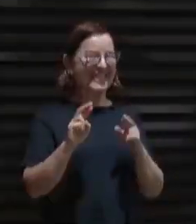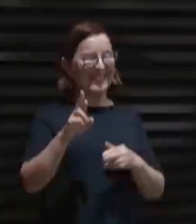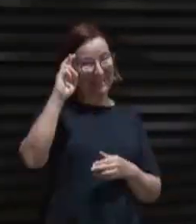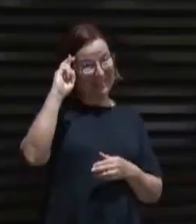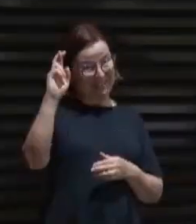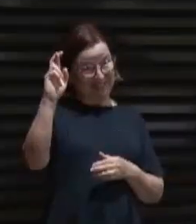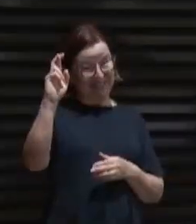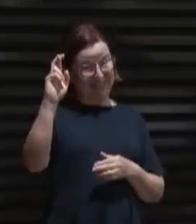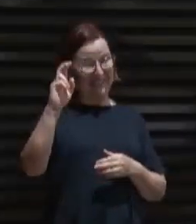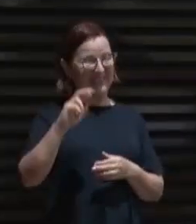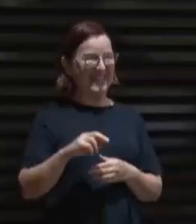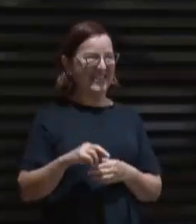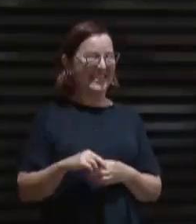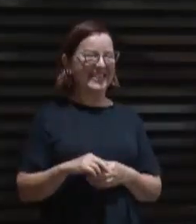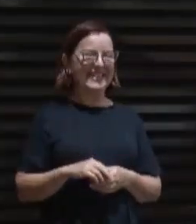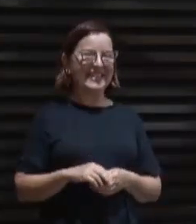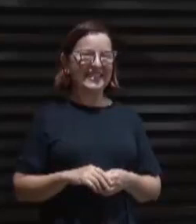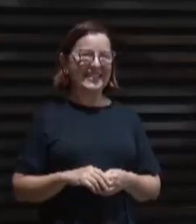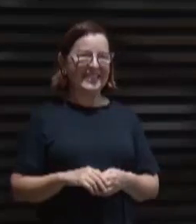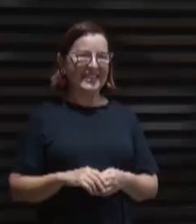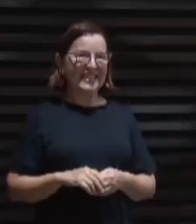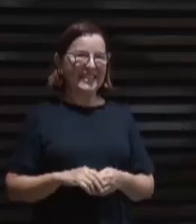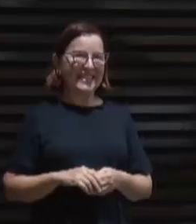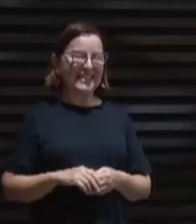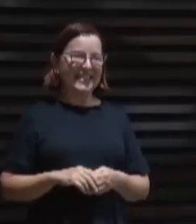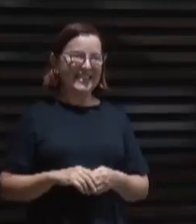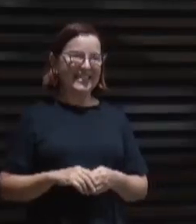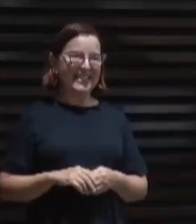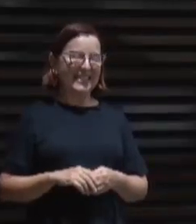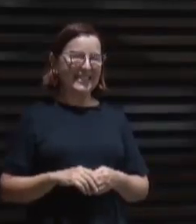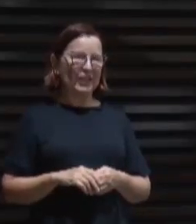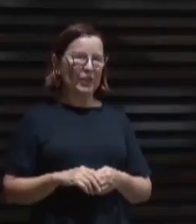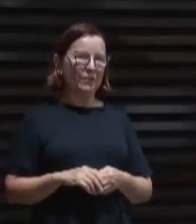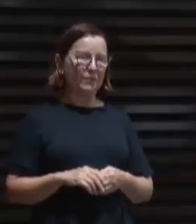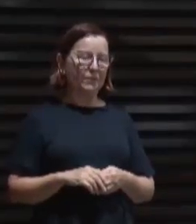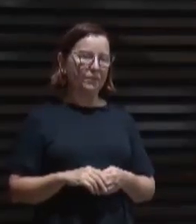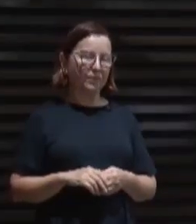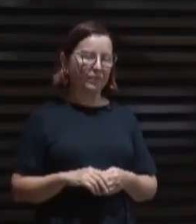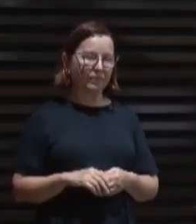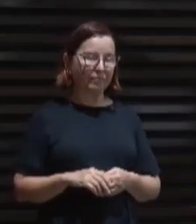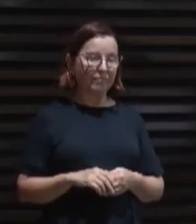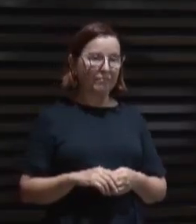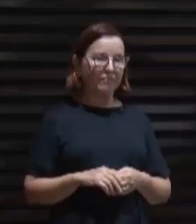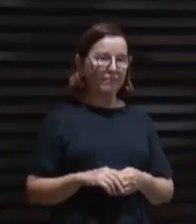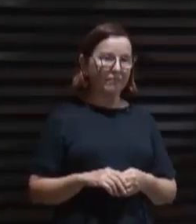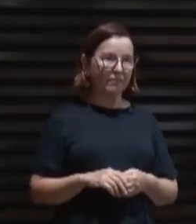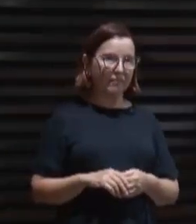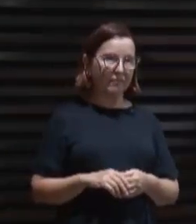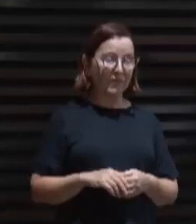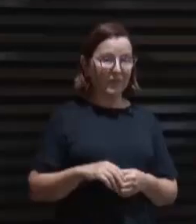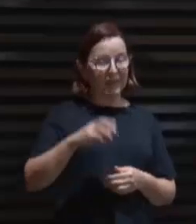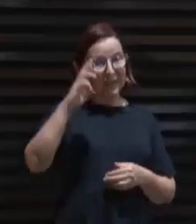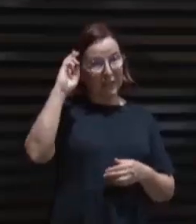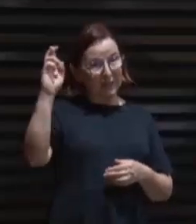ele para hoje. Não sei se termino a pregação. Que o